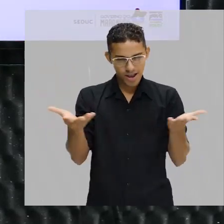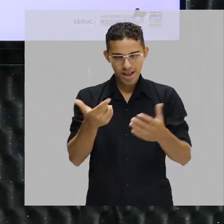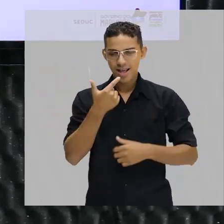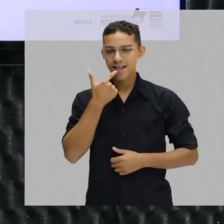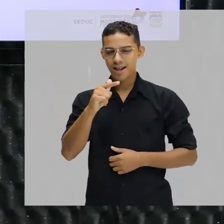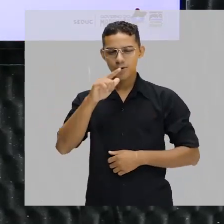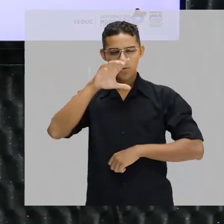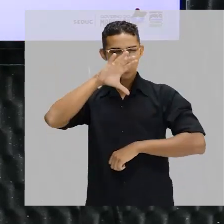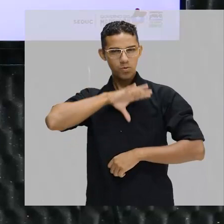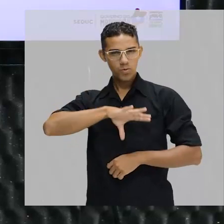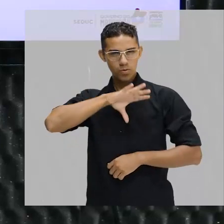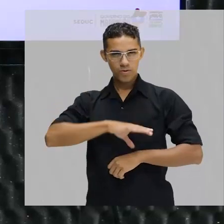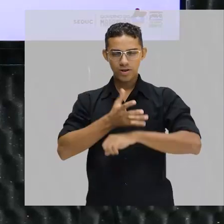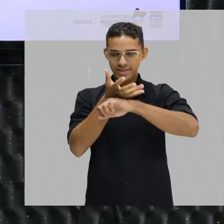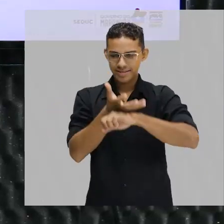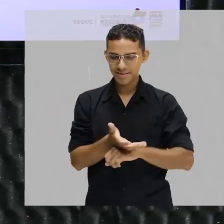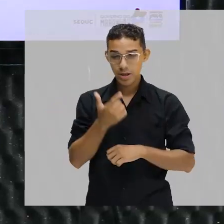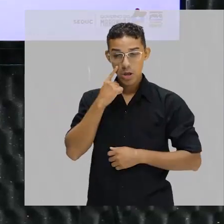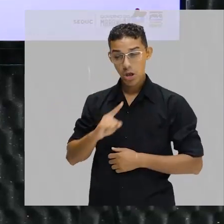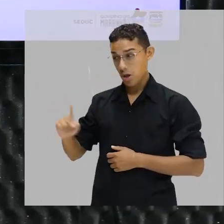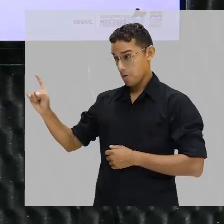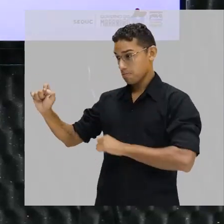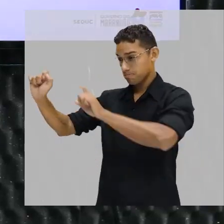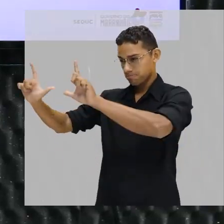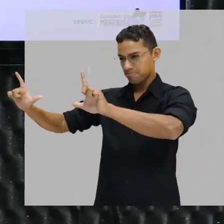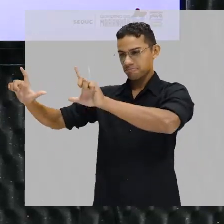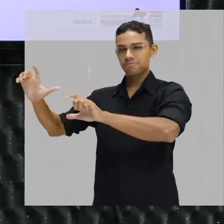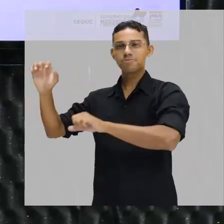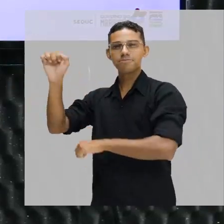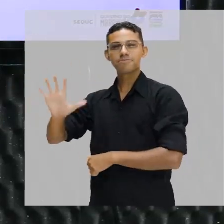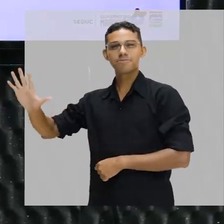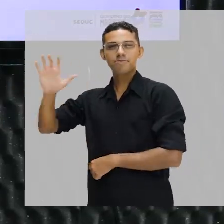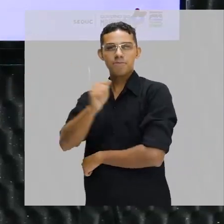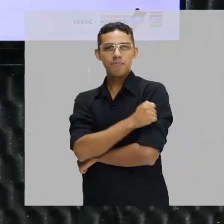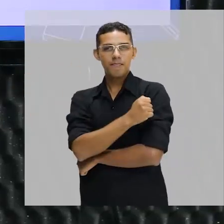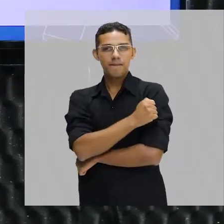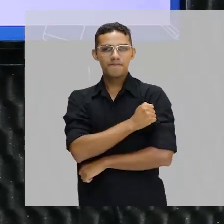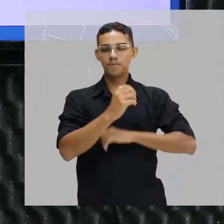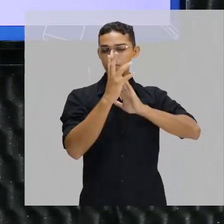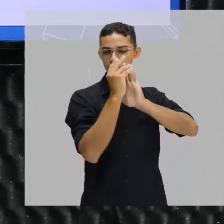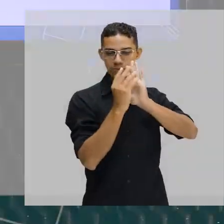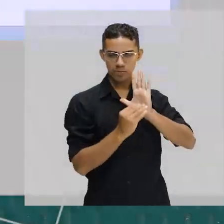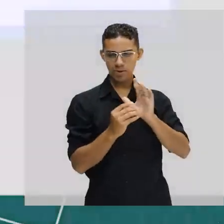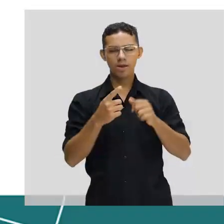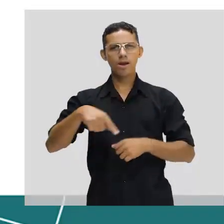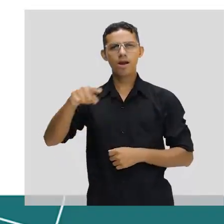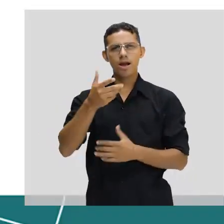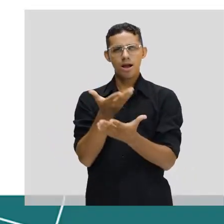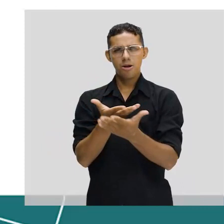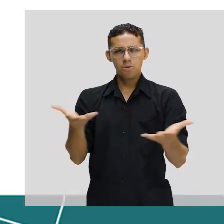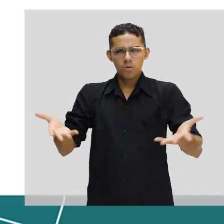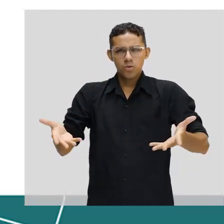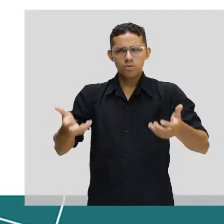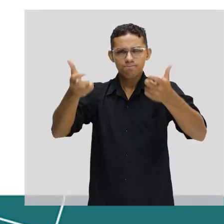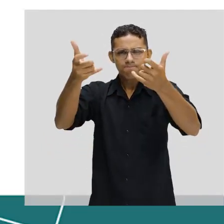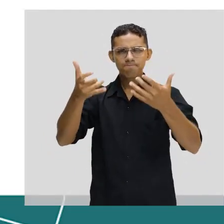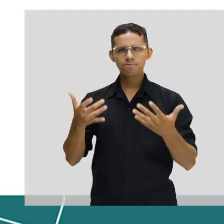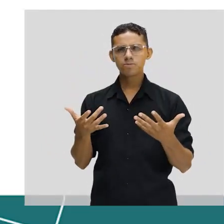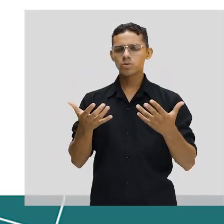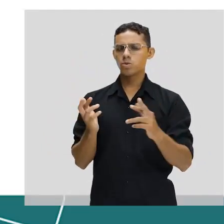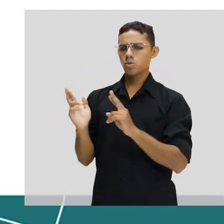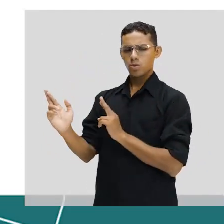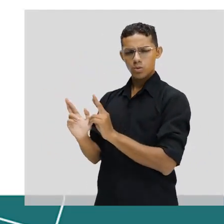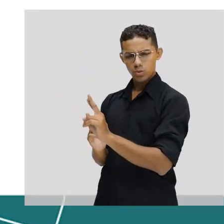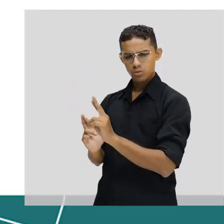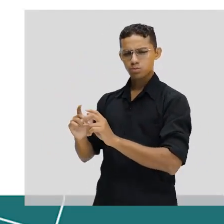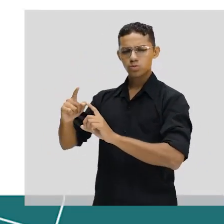na TV Educação e no Portal do Estudante, que tem muito conteúdo para vocês. Na aula de hoje, vamos falar sobre a relação